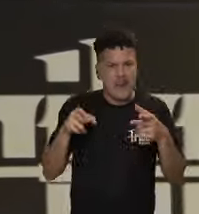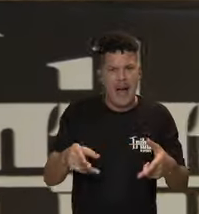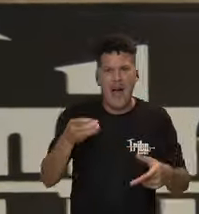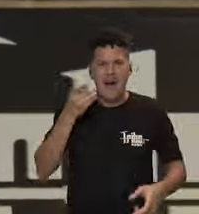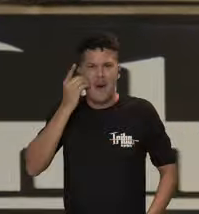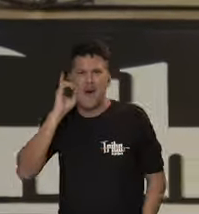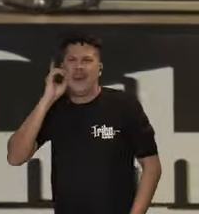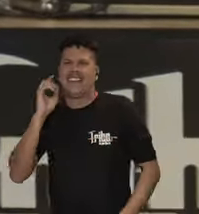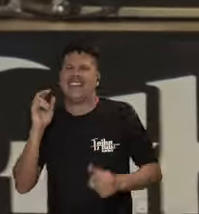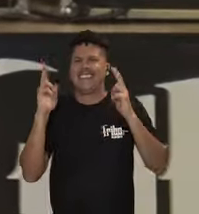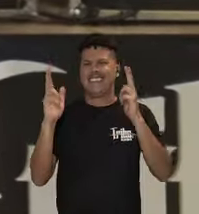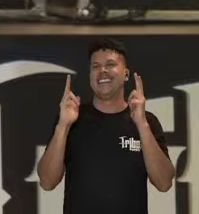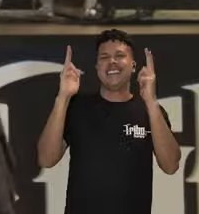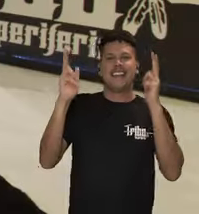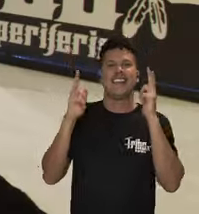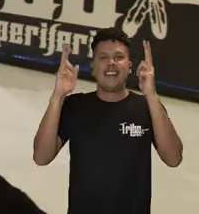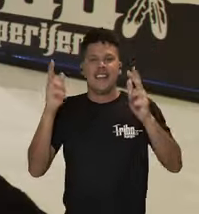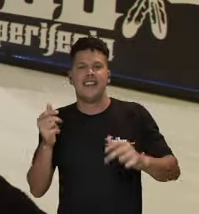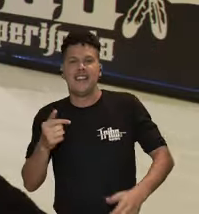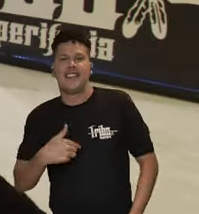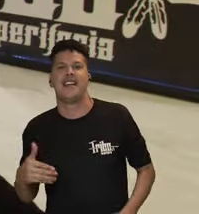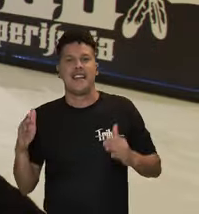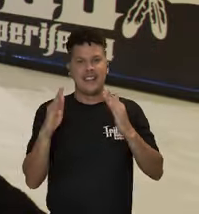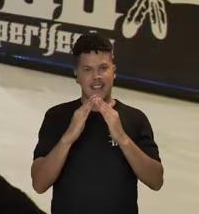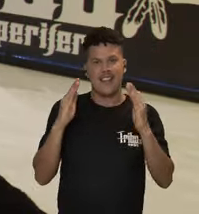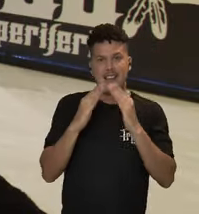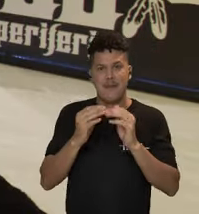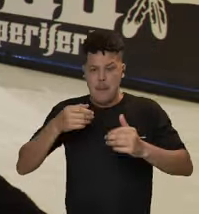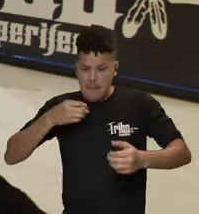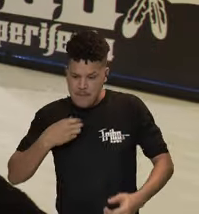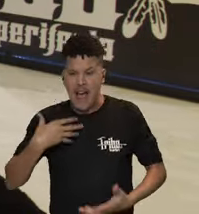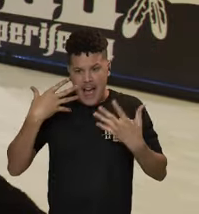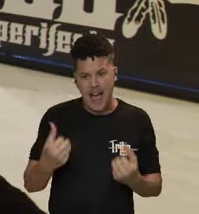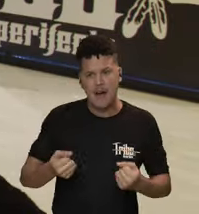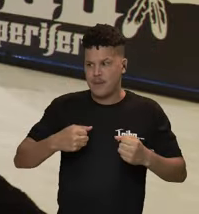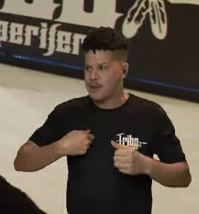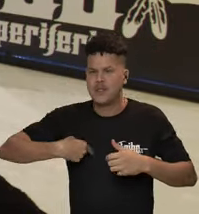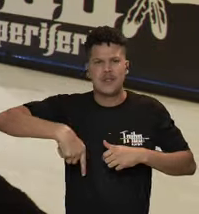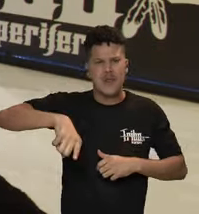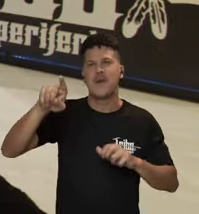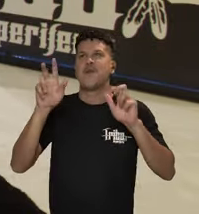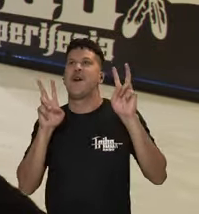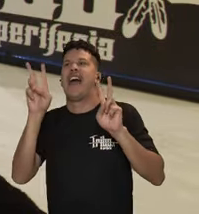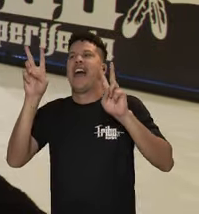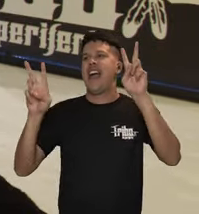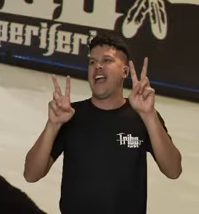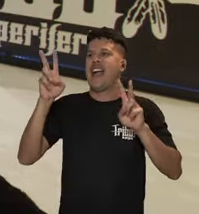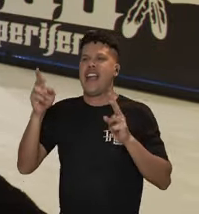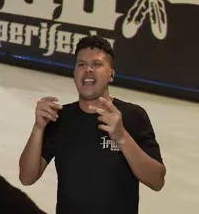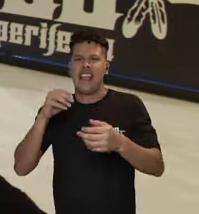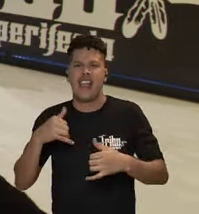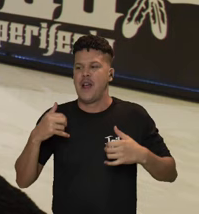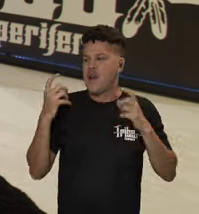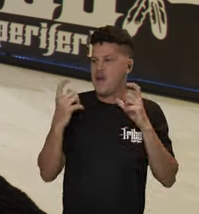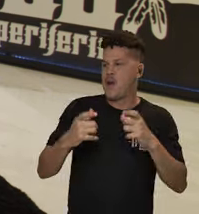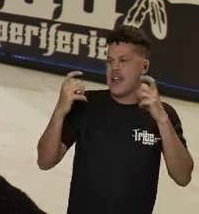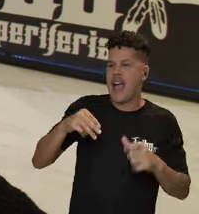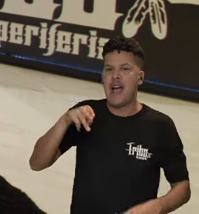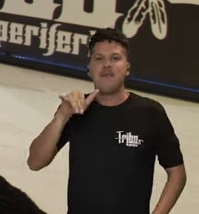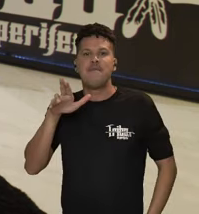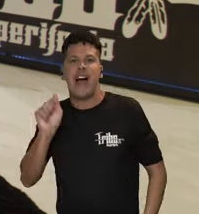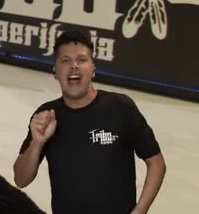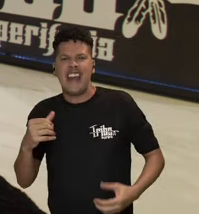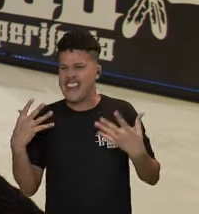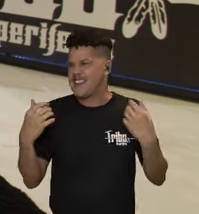tarde uma social no barraco da família. Partiu no plano reggae no Marina. Só acho muita fumaça